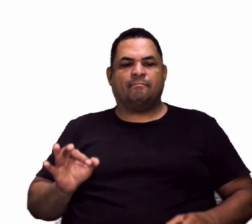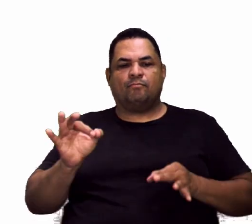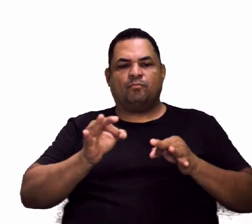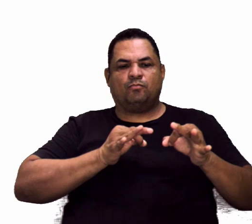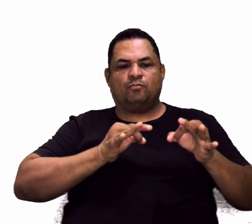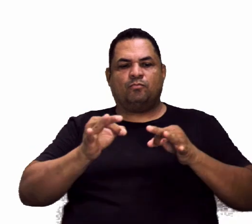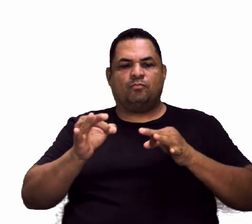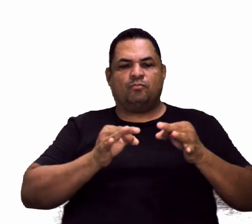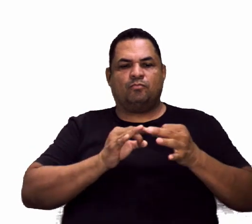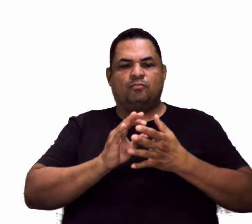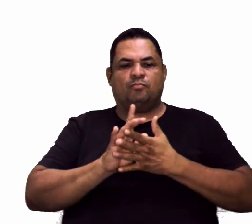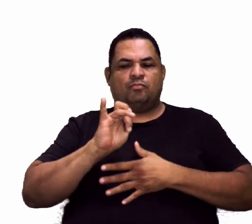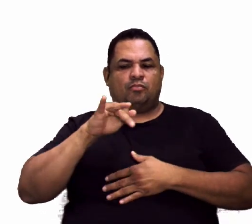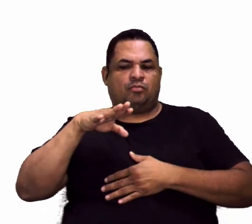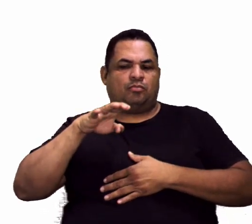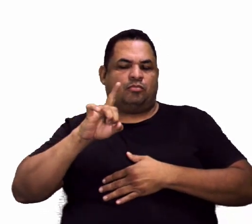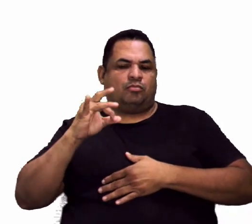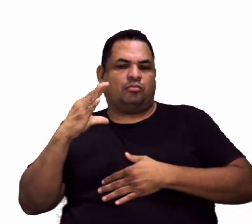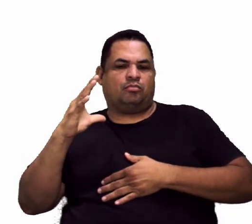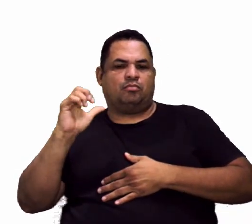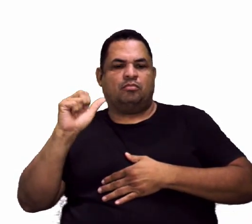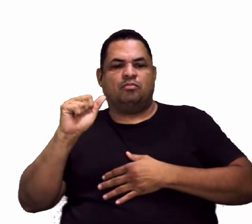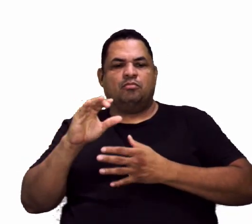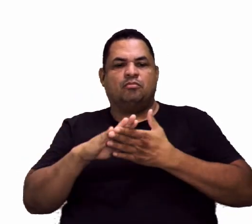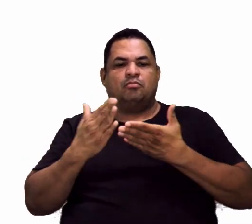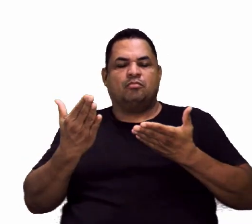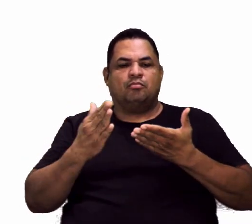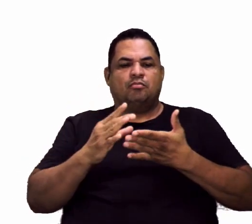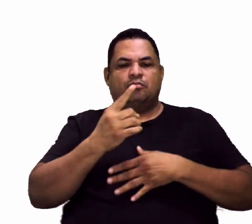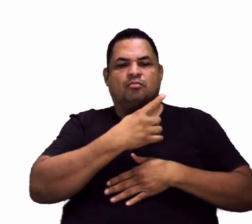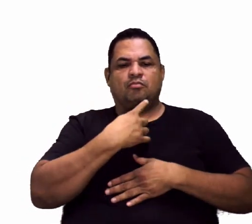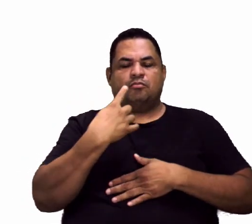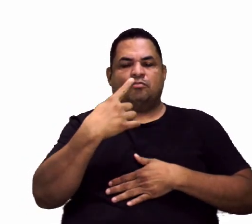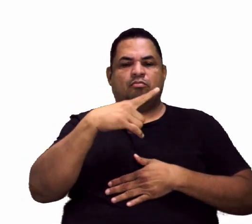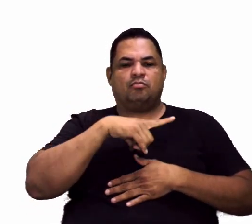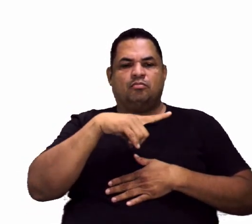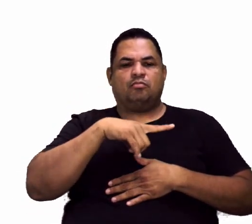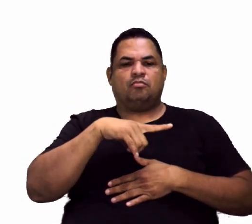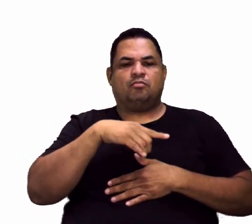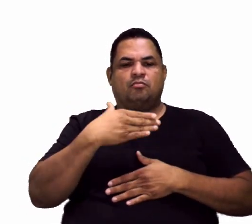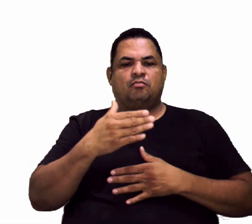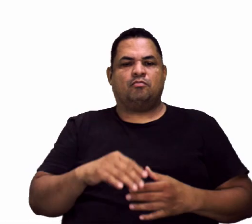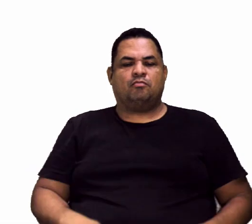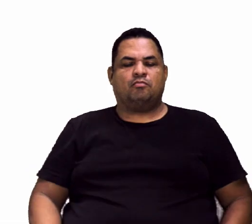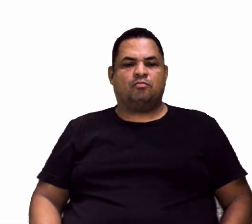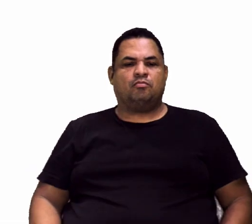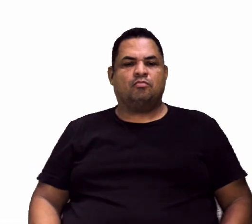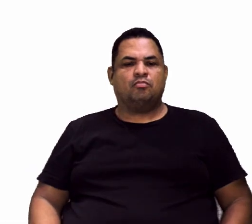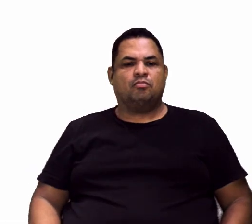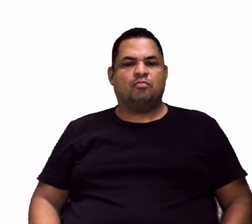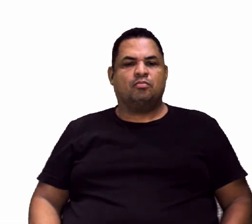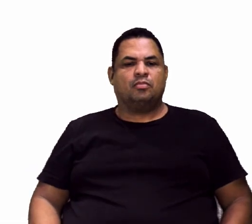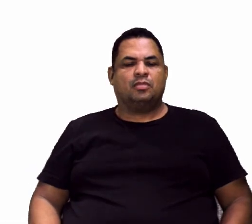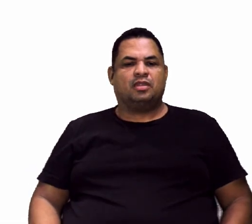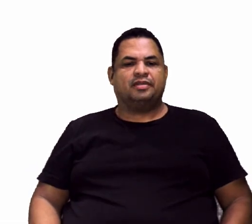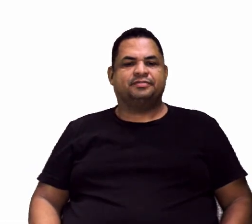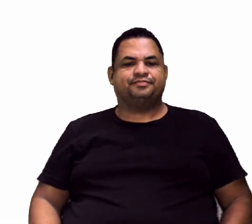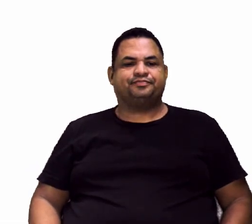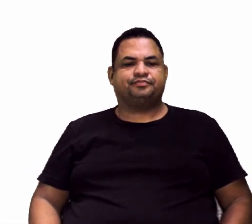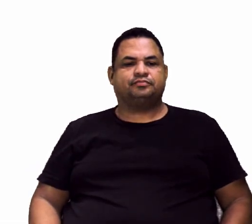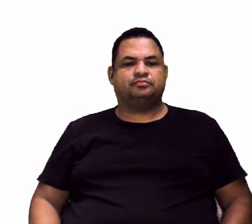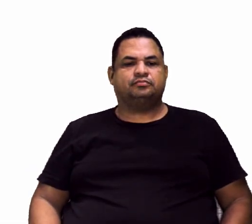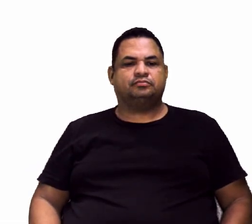na ordem geométrica, nós teríamos o quê? Que a distribuição